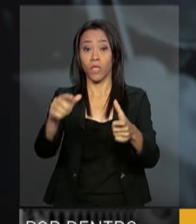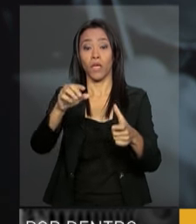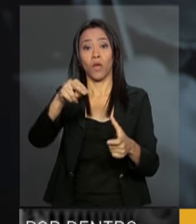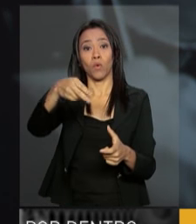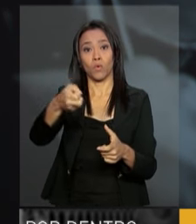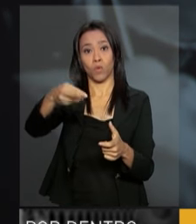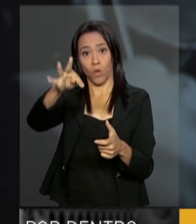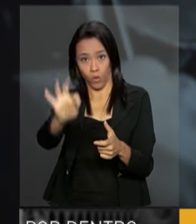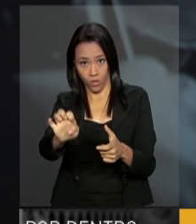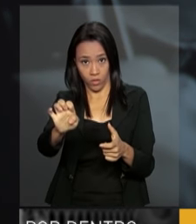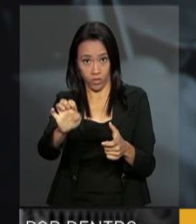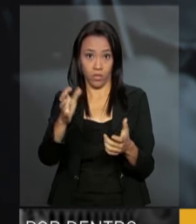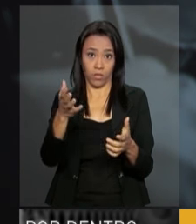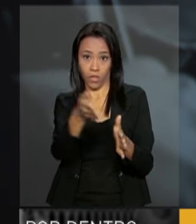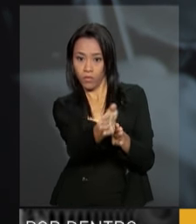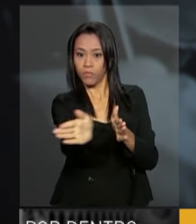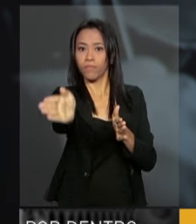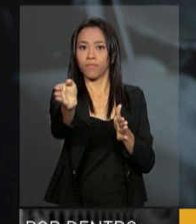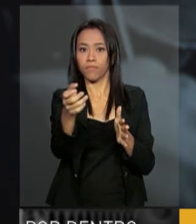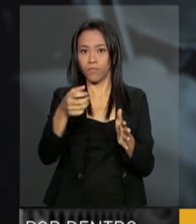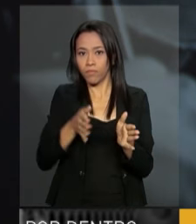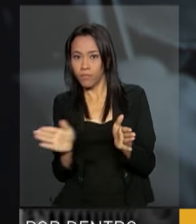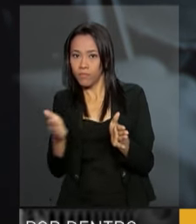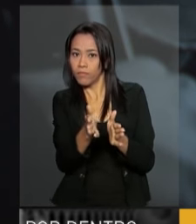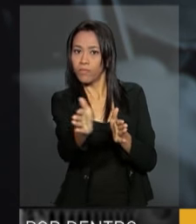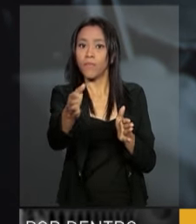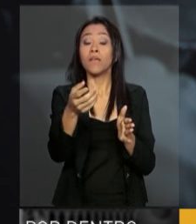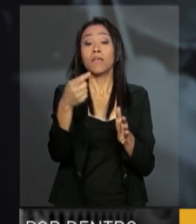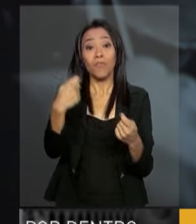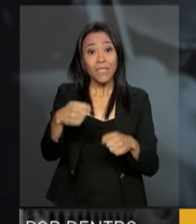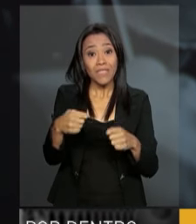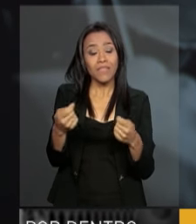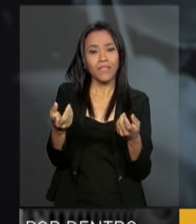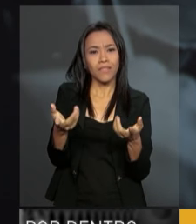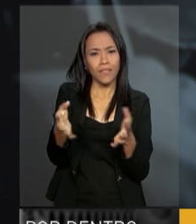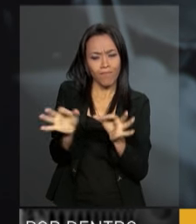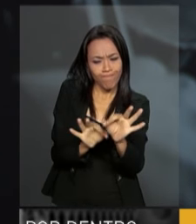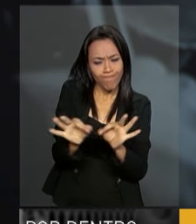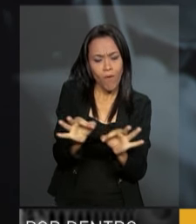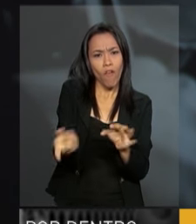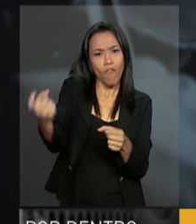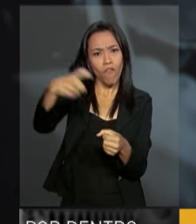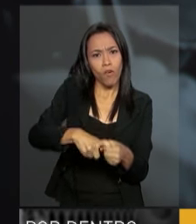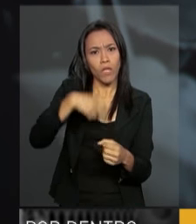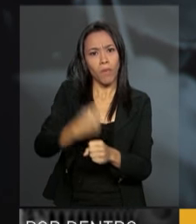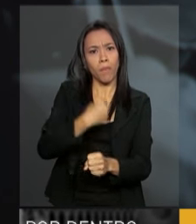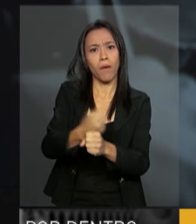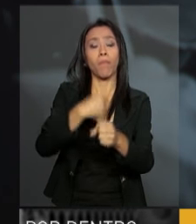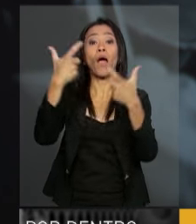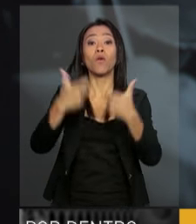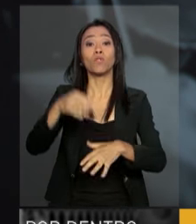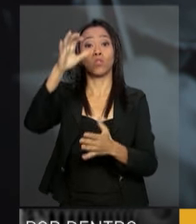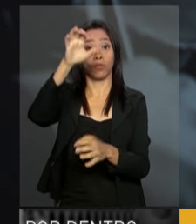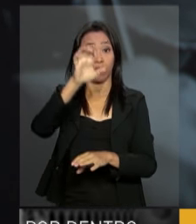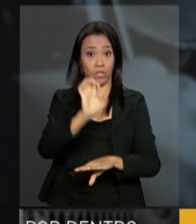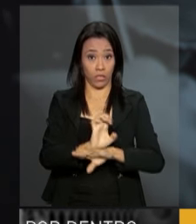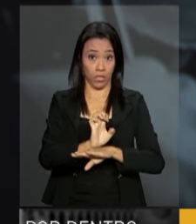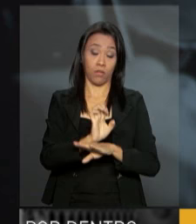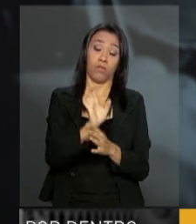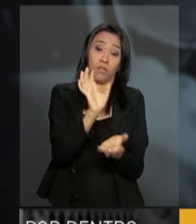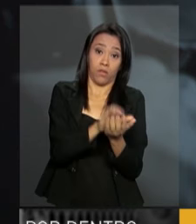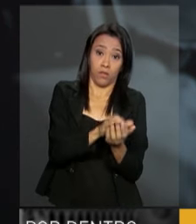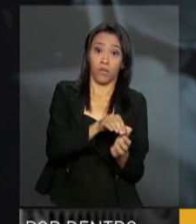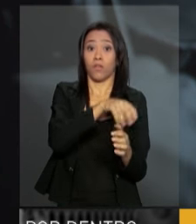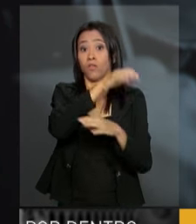é necessário que sejam retomadas este trecho específico que fica entre o estado de Pernambuco e o Ceará,